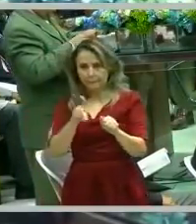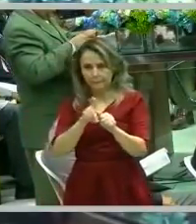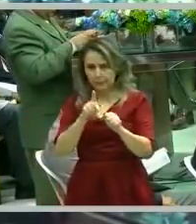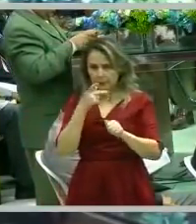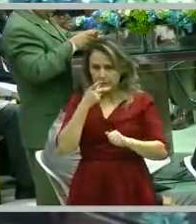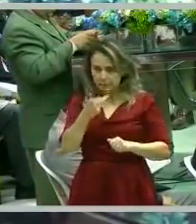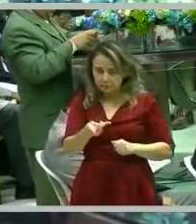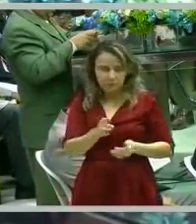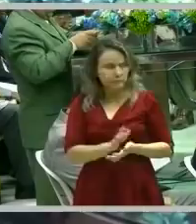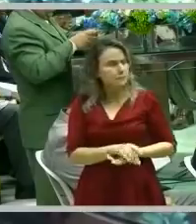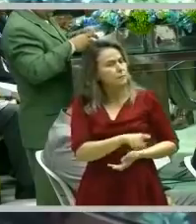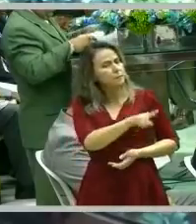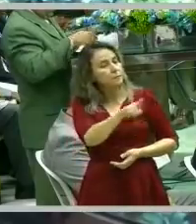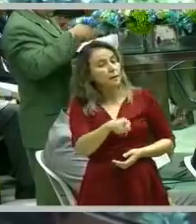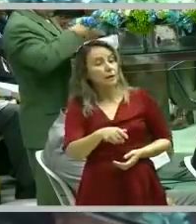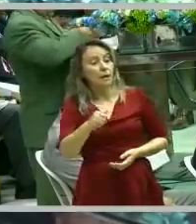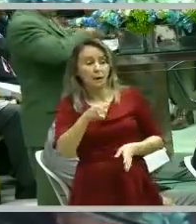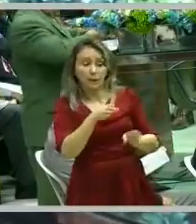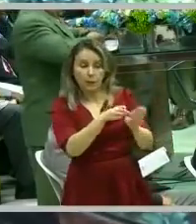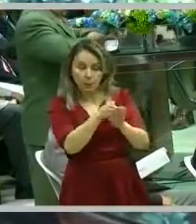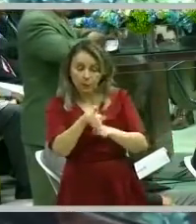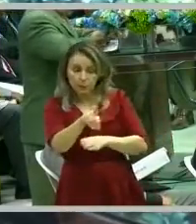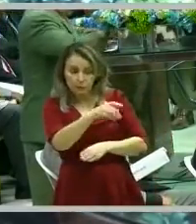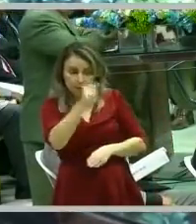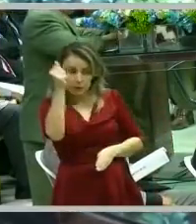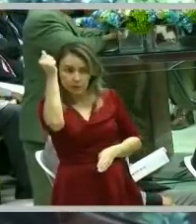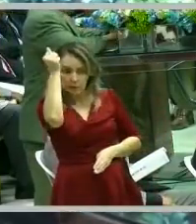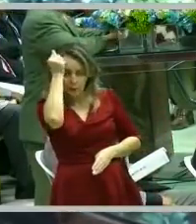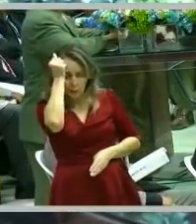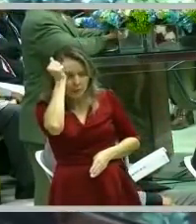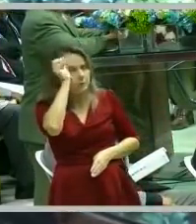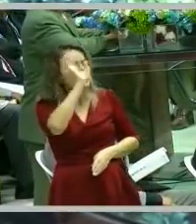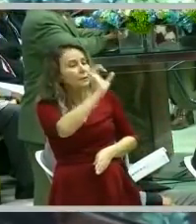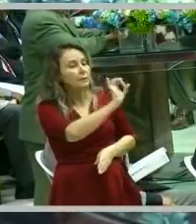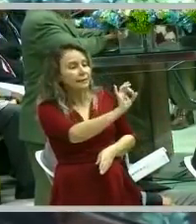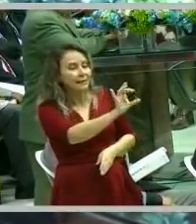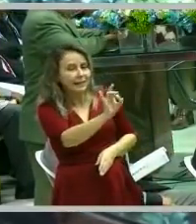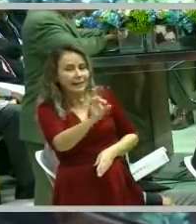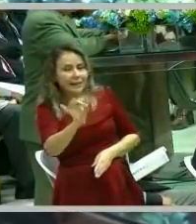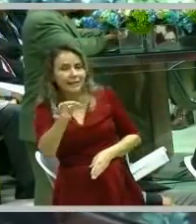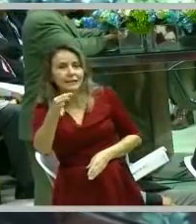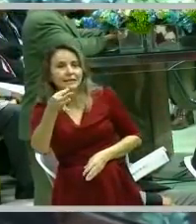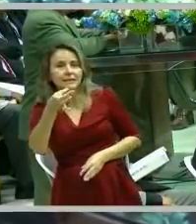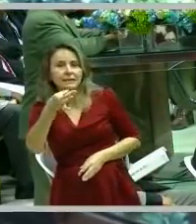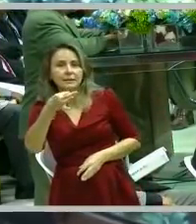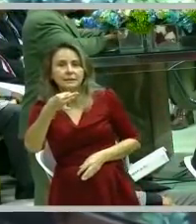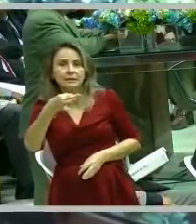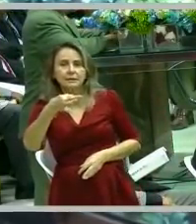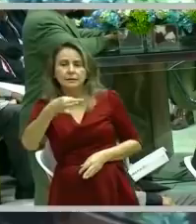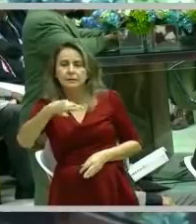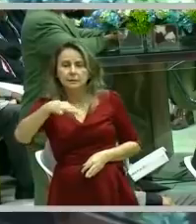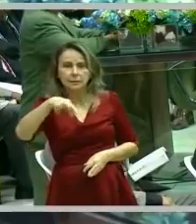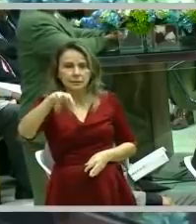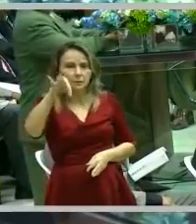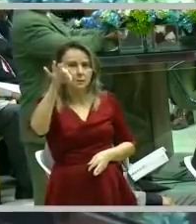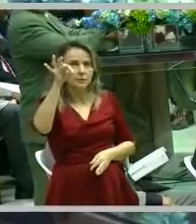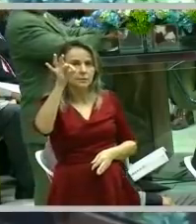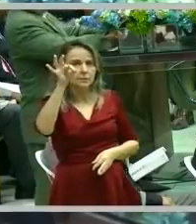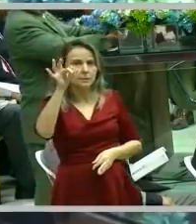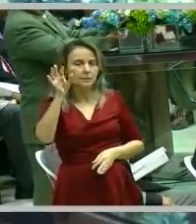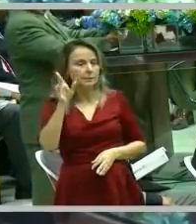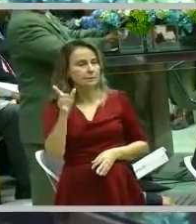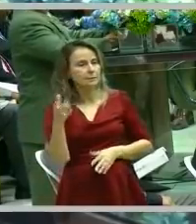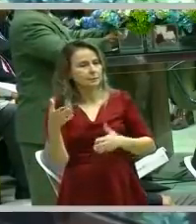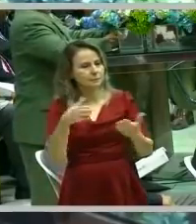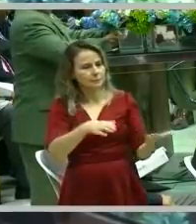arrependei-vos e cada um de vós seja batizado em nome de Jesus Cristo, para perdão